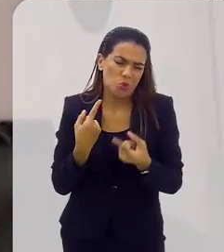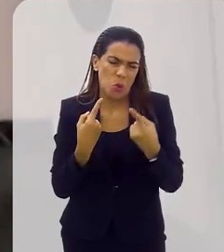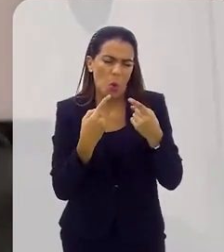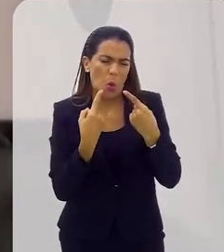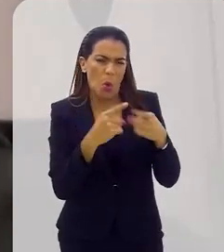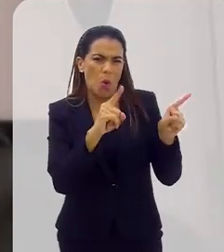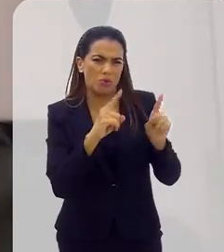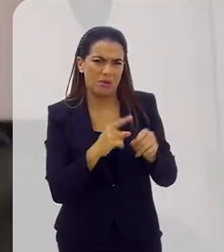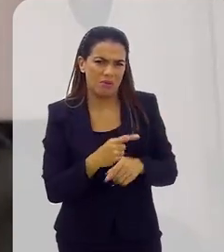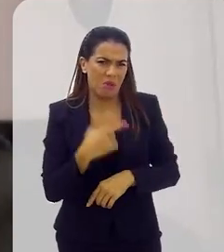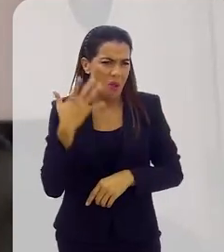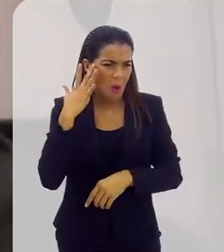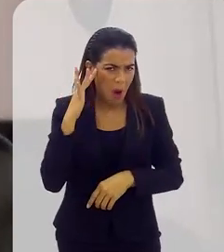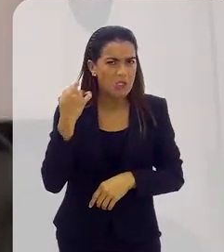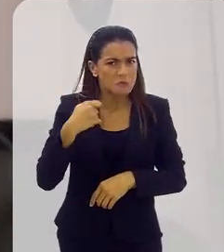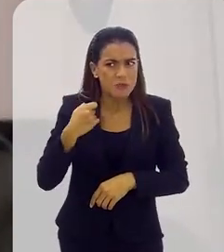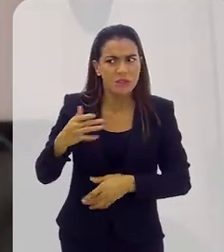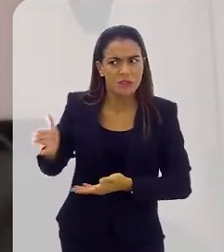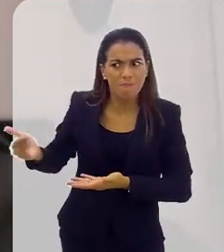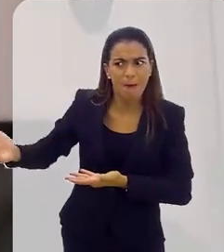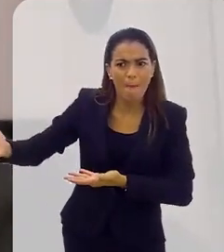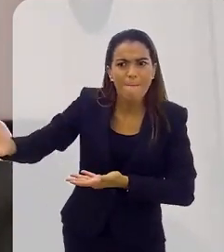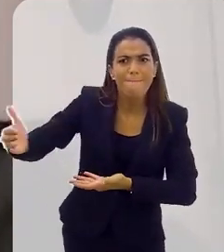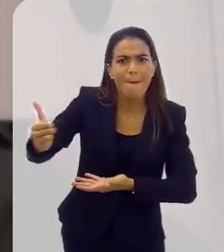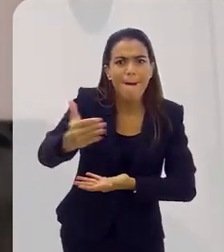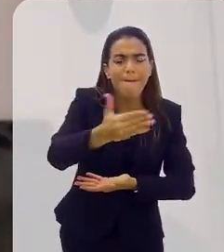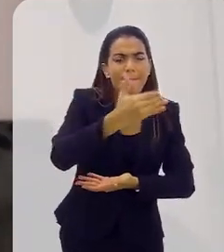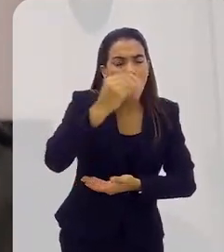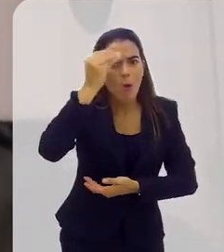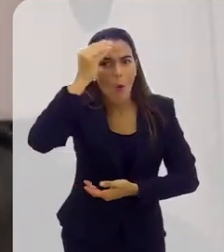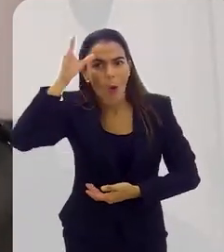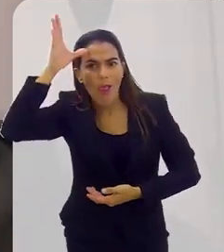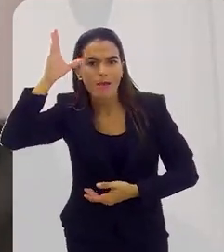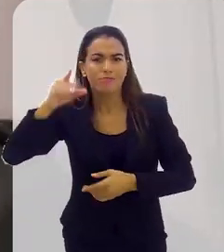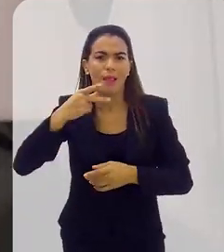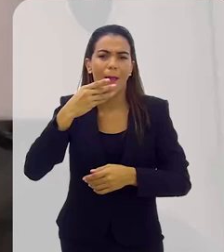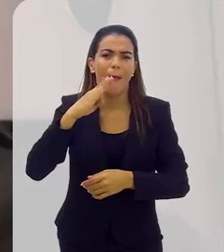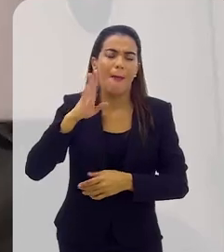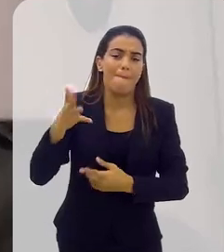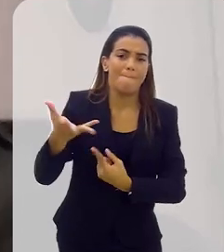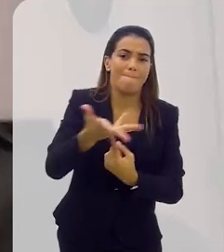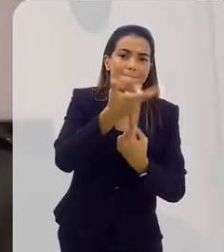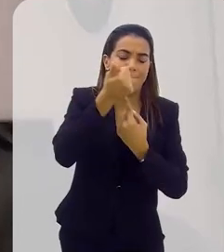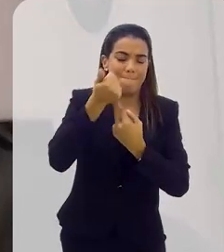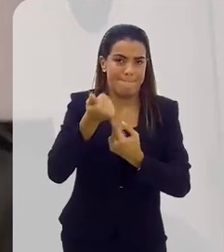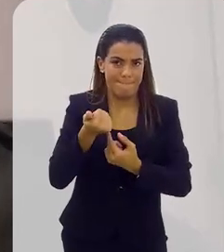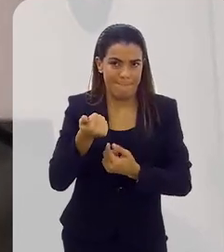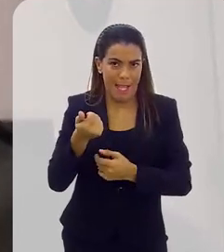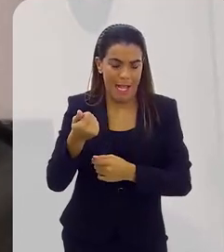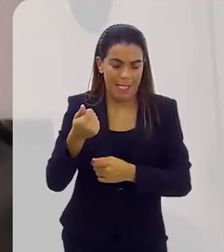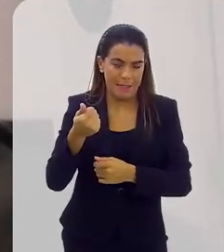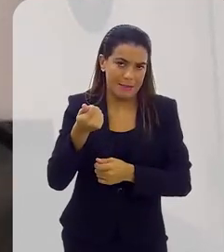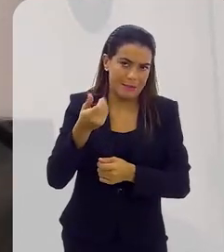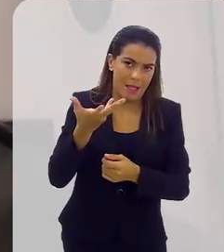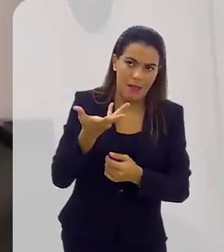Eu sou totalmente contra, eu acho que a chegada dos novos valores, que quase todos estão vindo das escolas de belas artes, né?